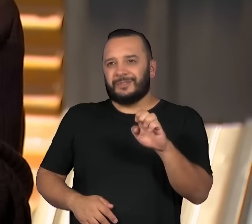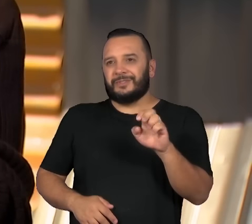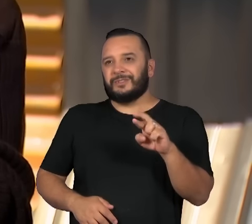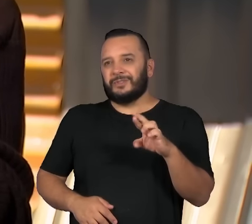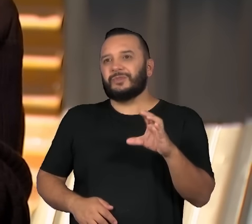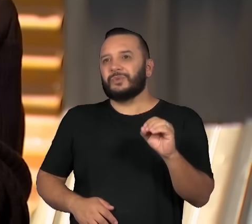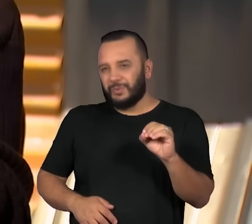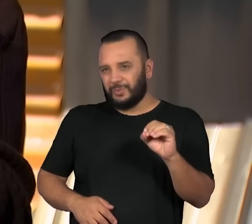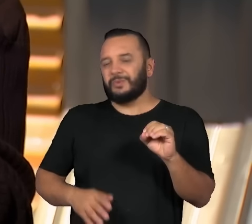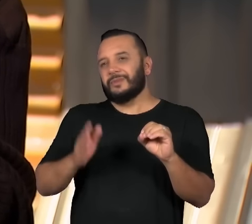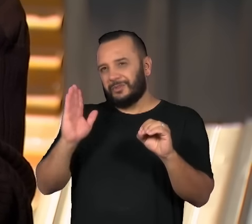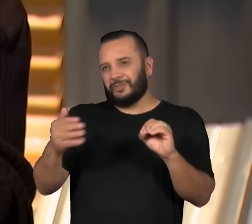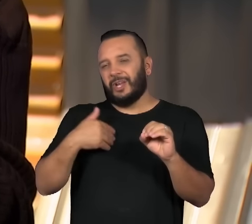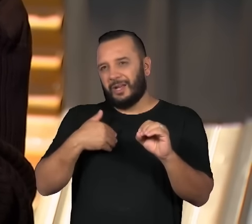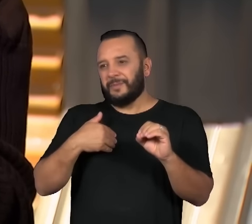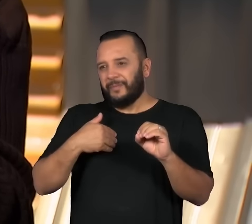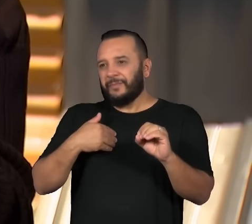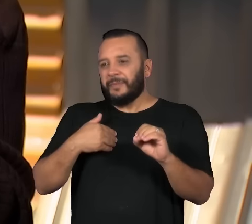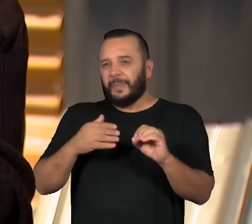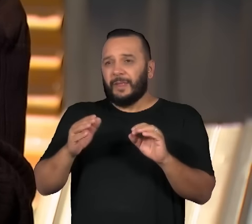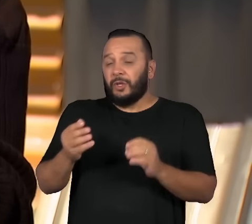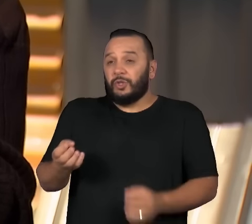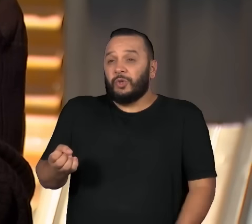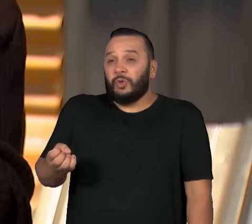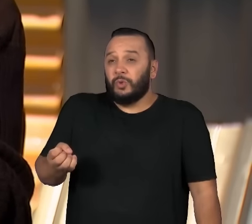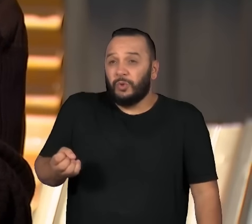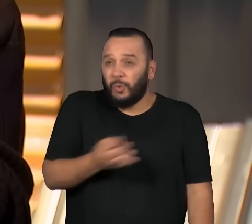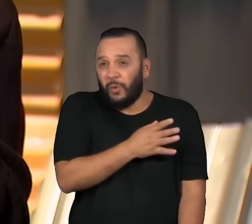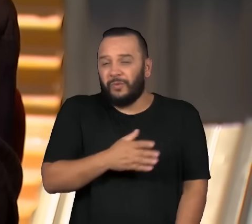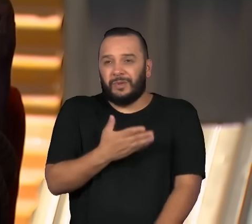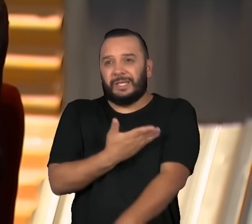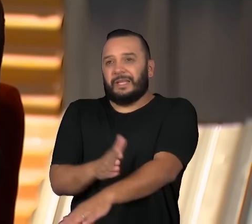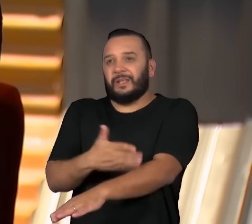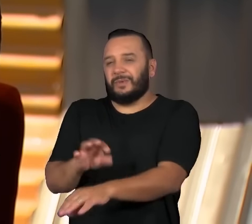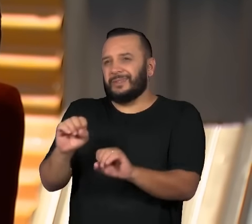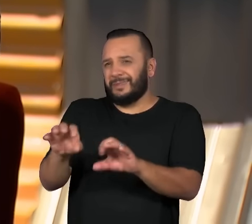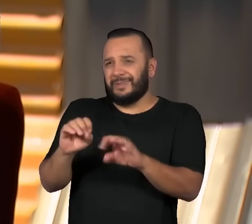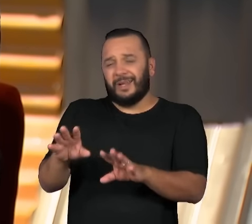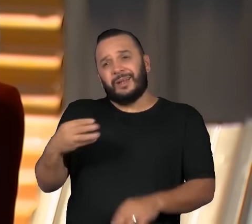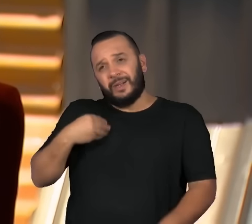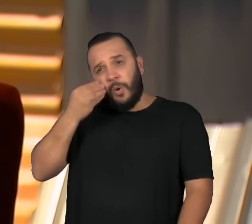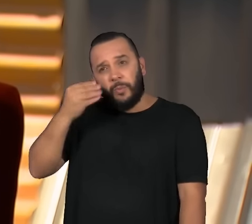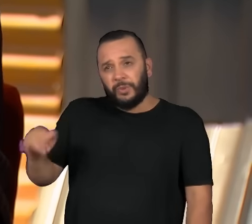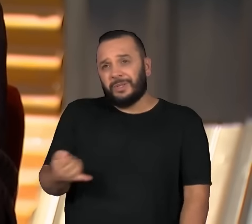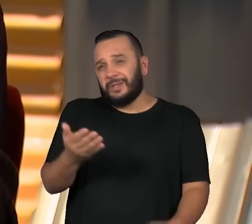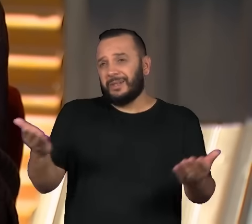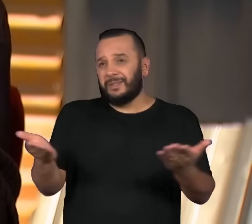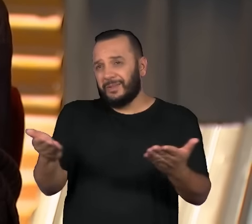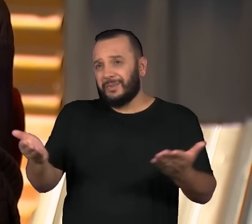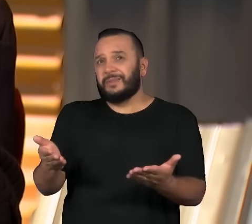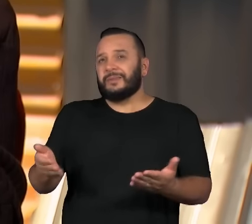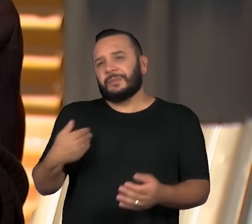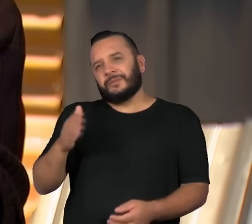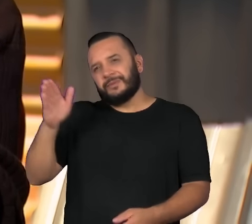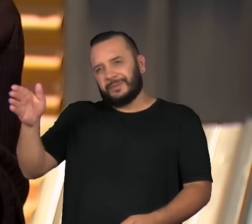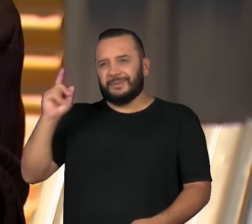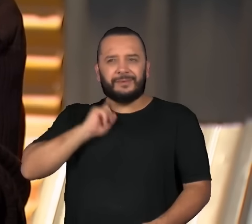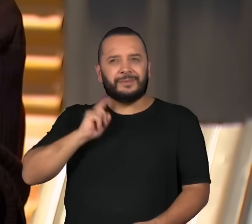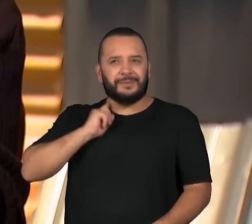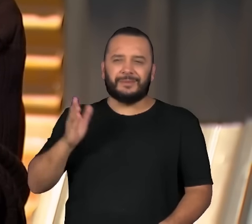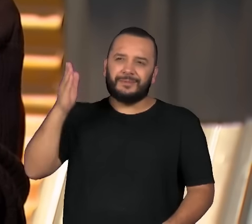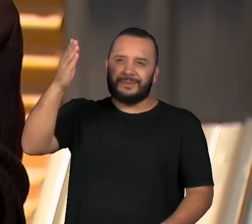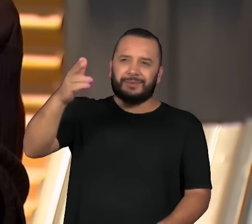ao pote. tudo bem, ele teria que ter tido a chance, aposentou, tem que ter a chance de ser técnico agora. Mas, meu, foi pro Flamengo, foi pro